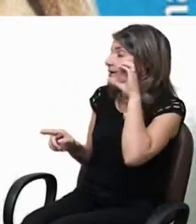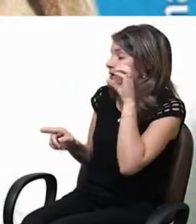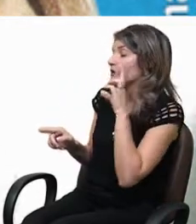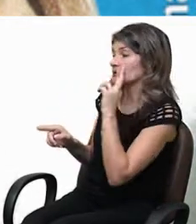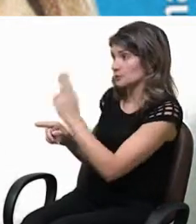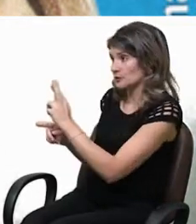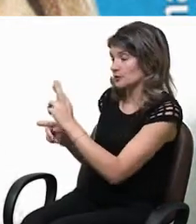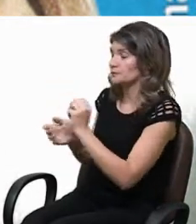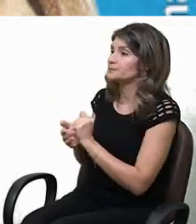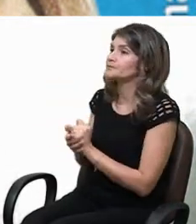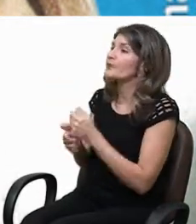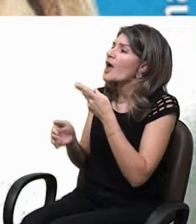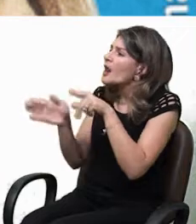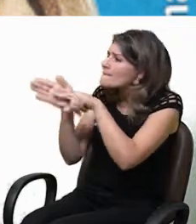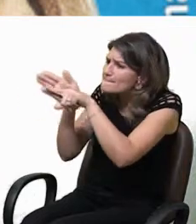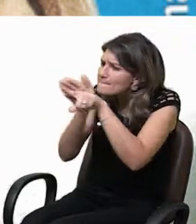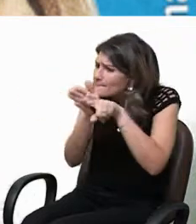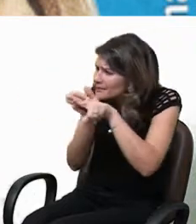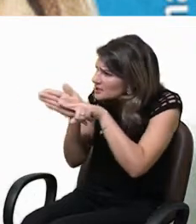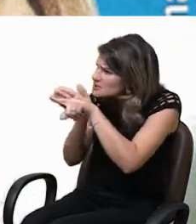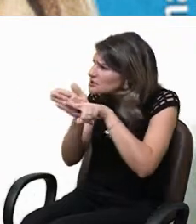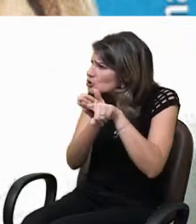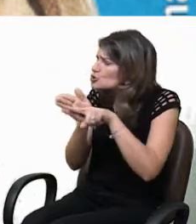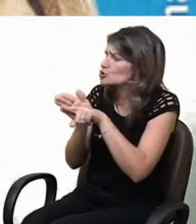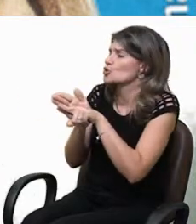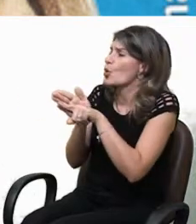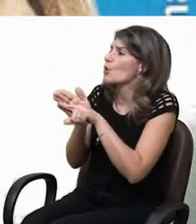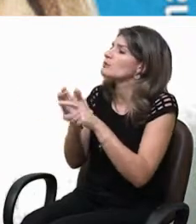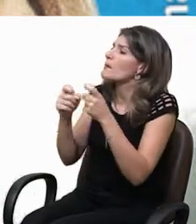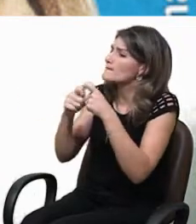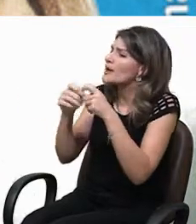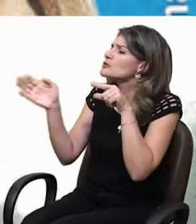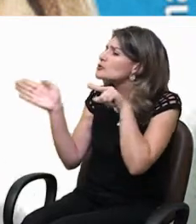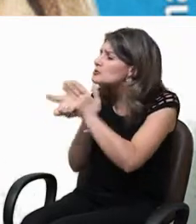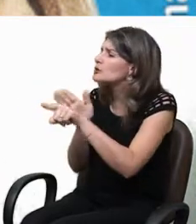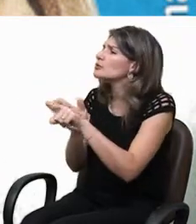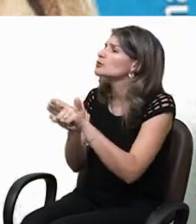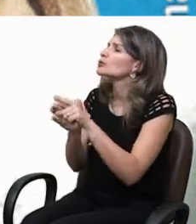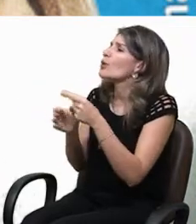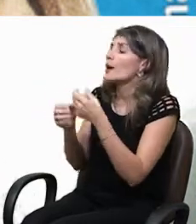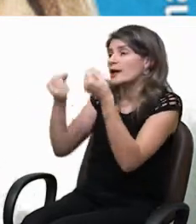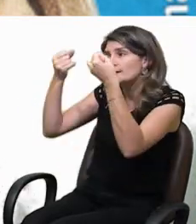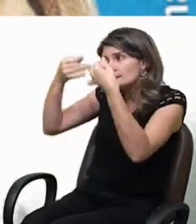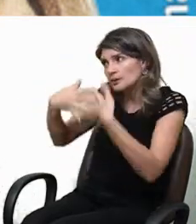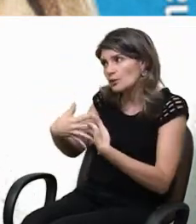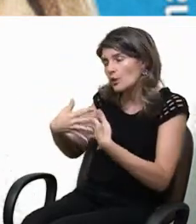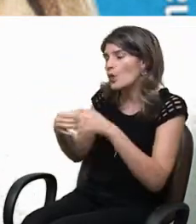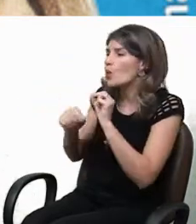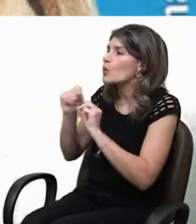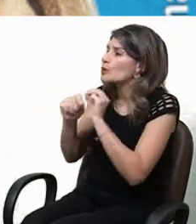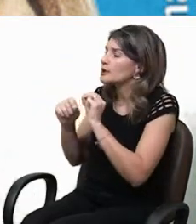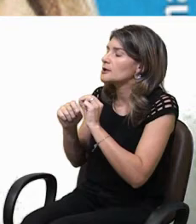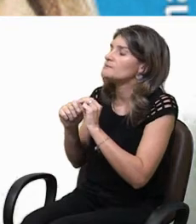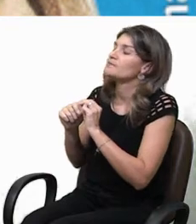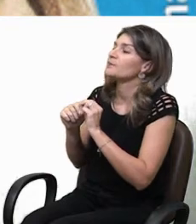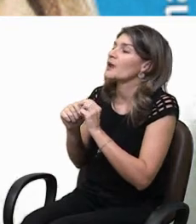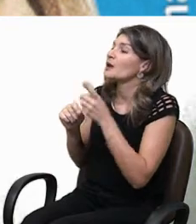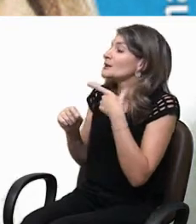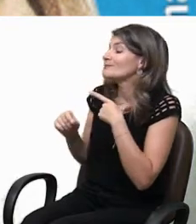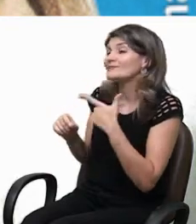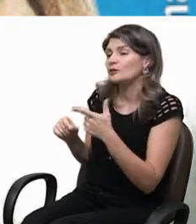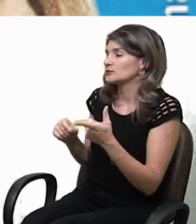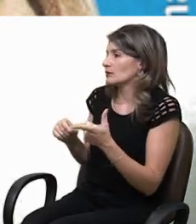família depois que nasceu. Então, nasceu, eles começaram a perceber que o filho não respondia a